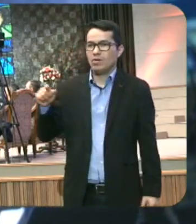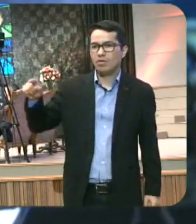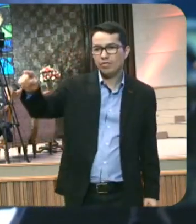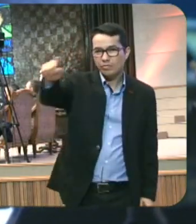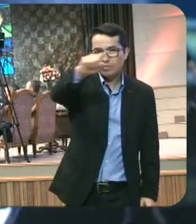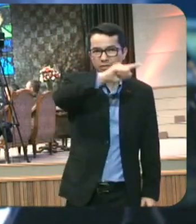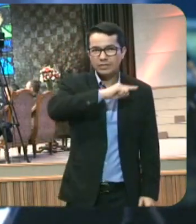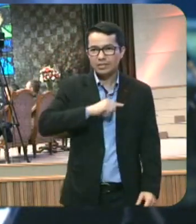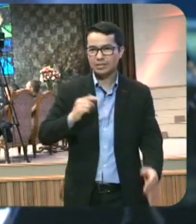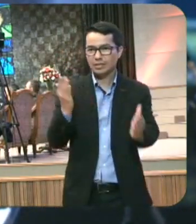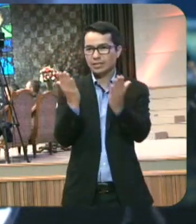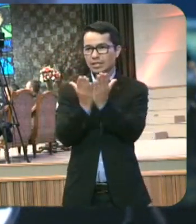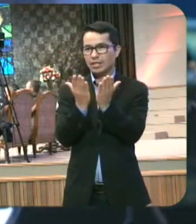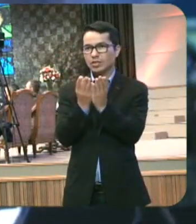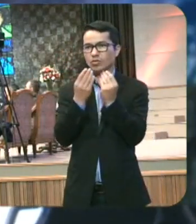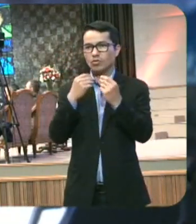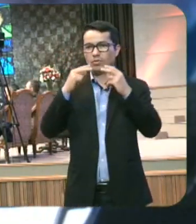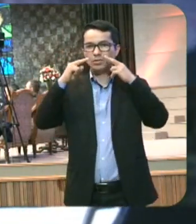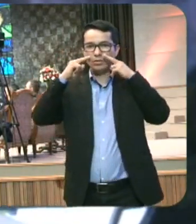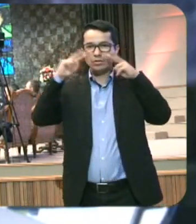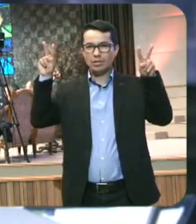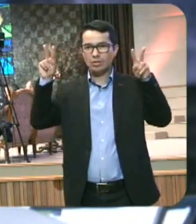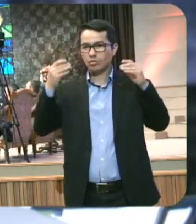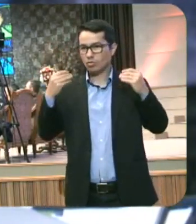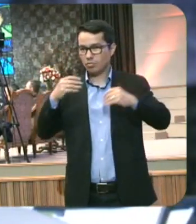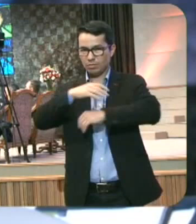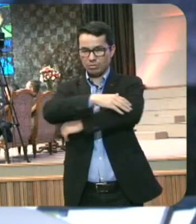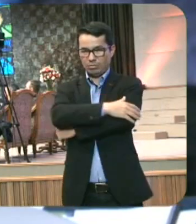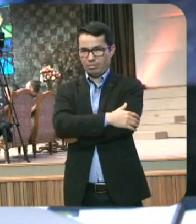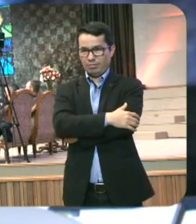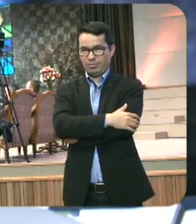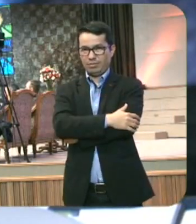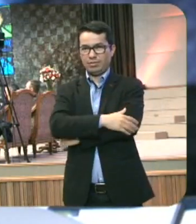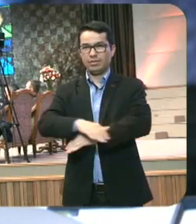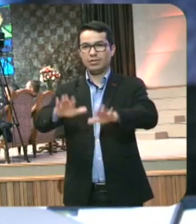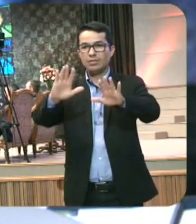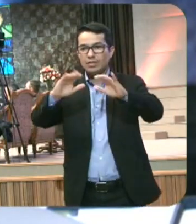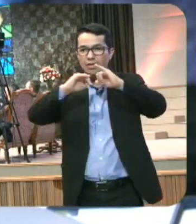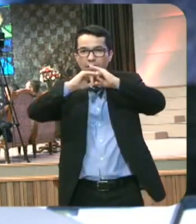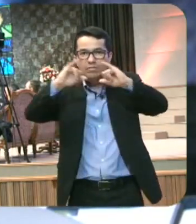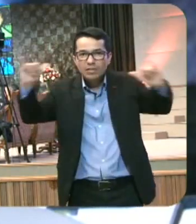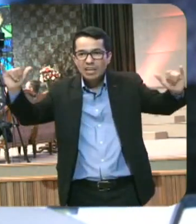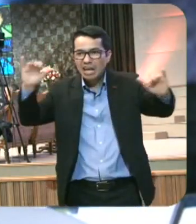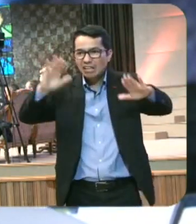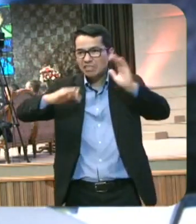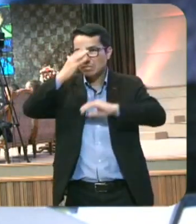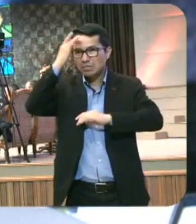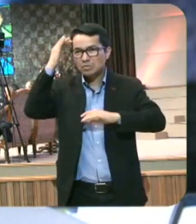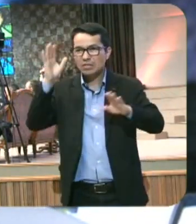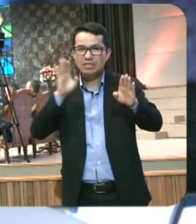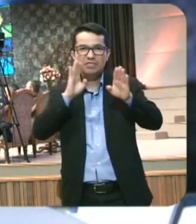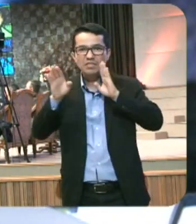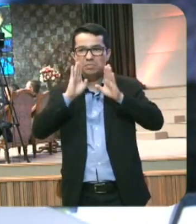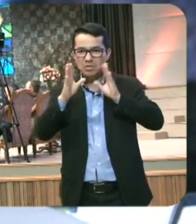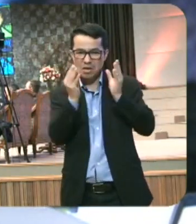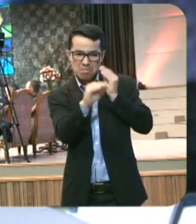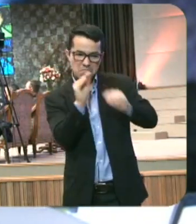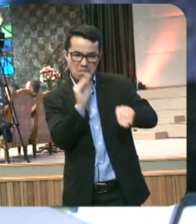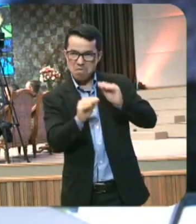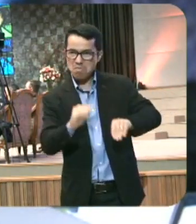nas mídias sociais. Deixa eu fazer um parênteses. Tem muito crente que esquece que é crente nas mídias sociais.